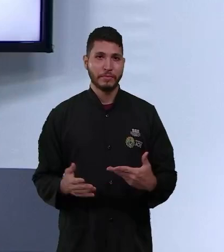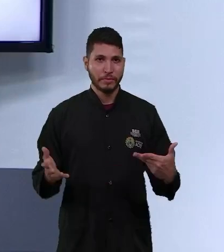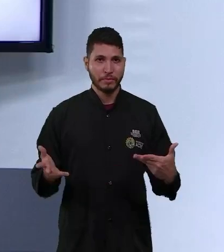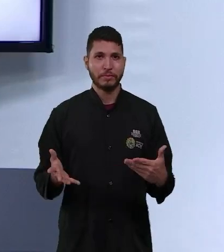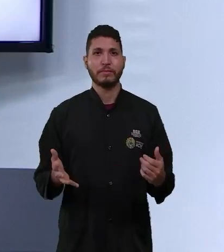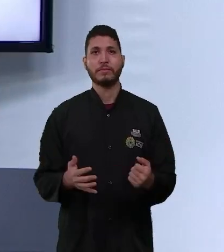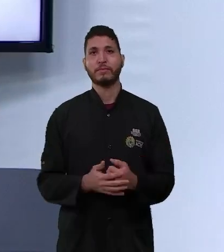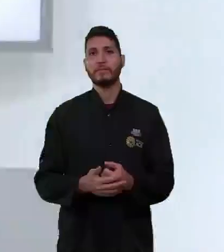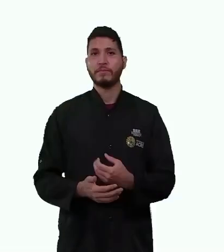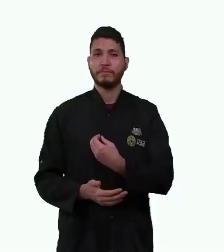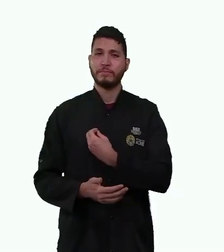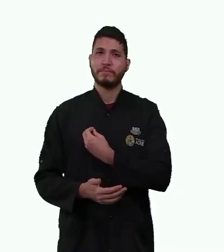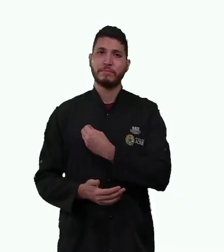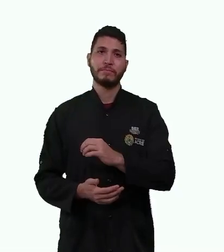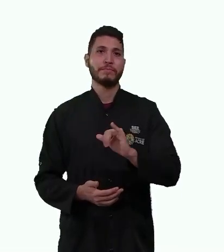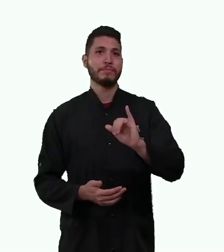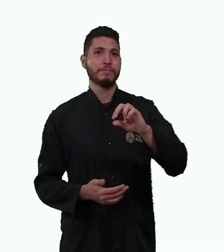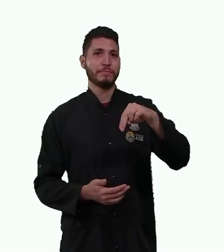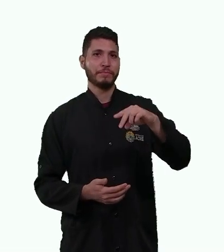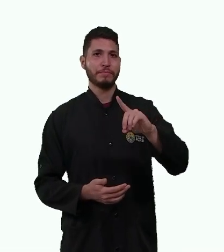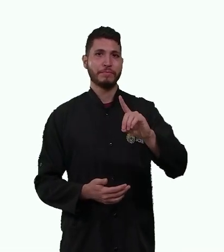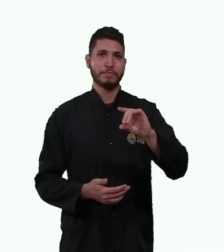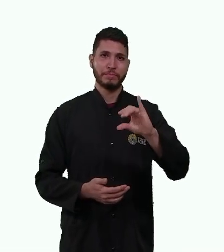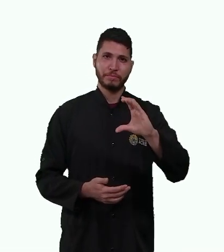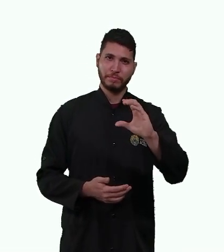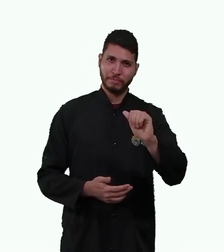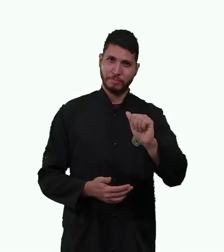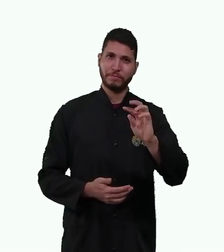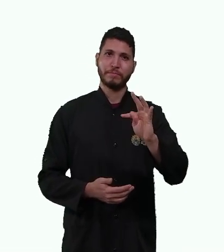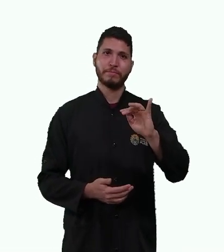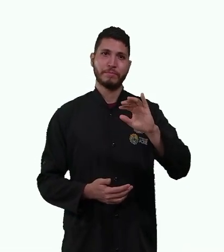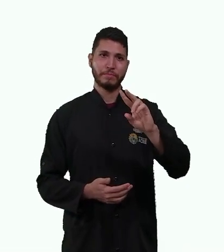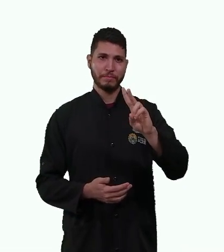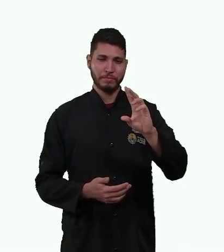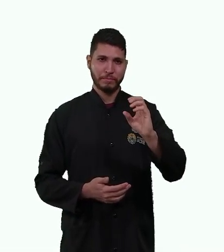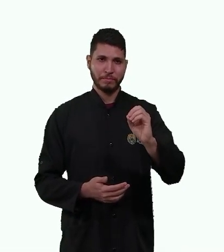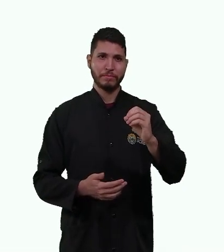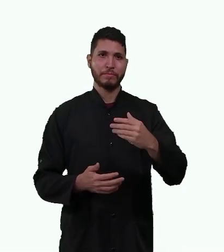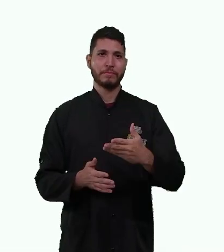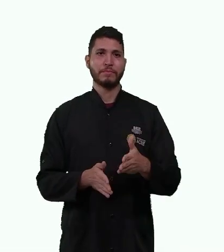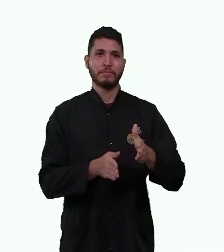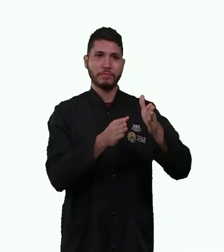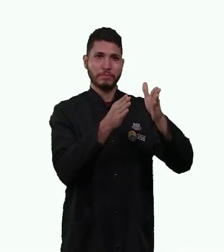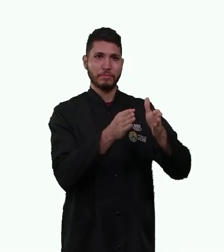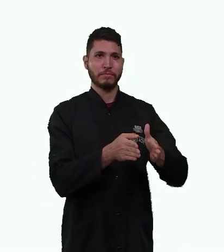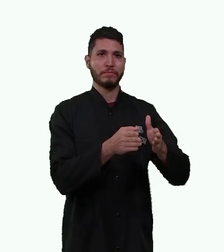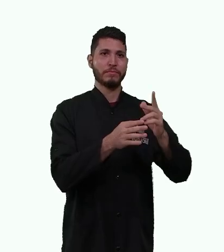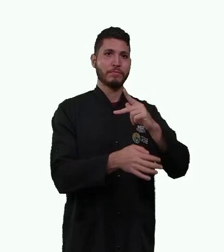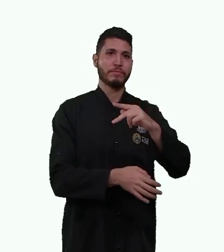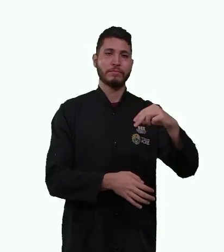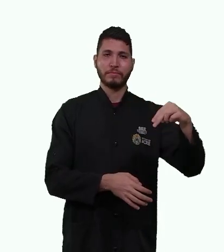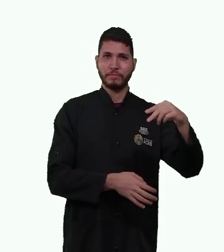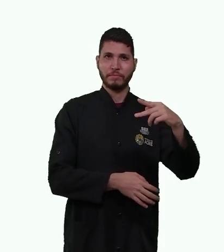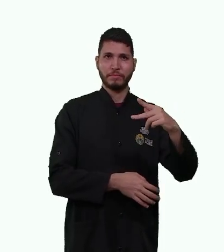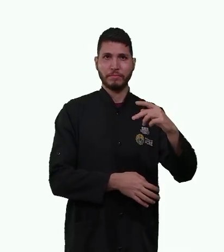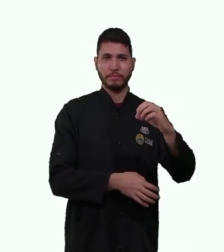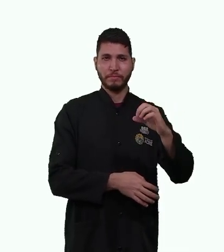do indicativo. Deste lado, nós temos los pronombres